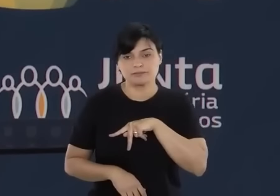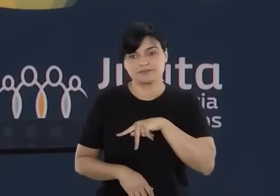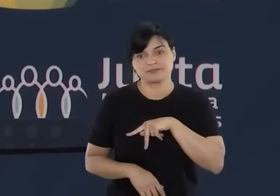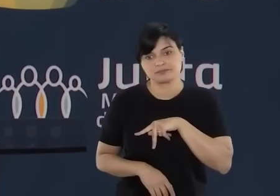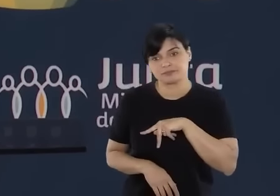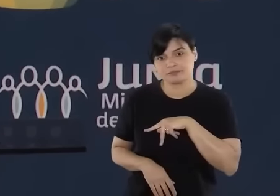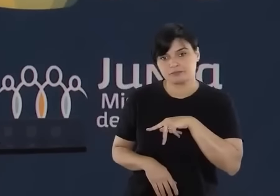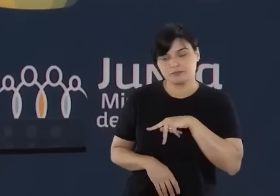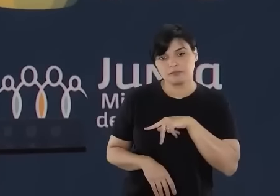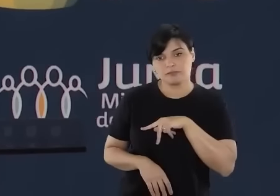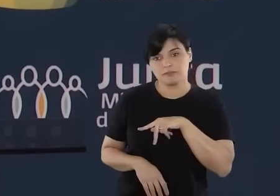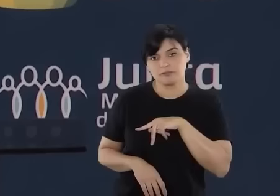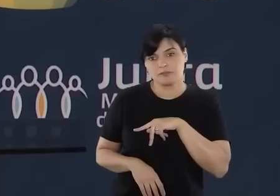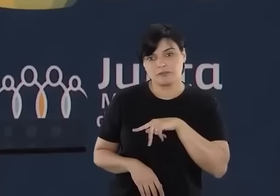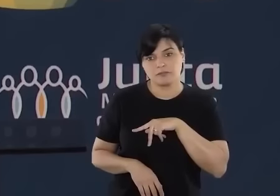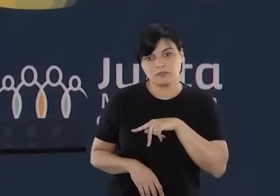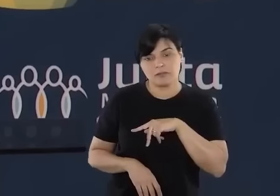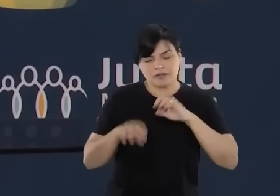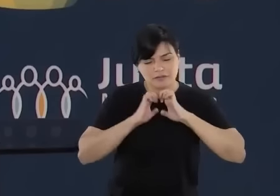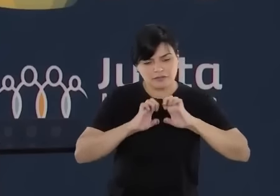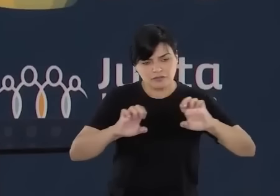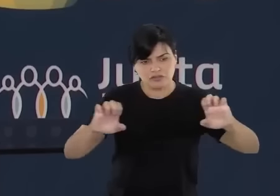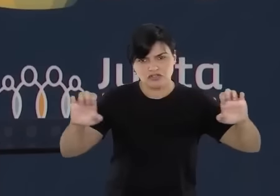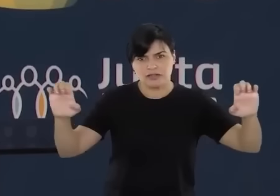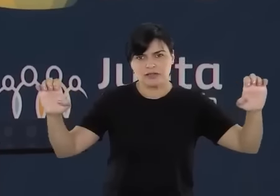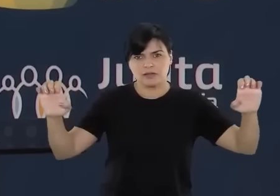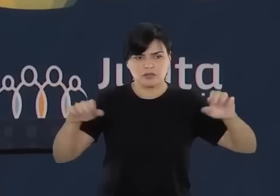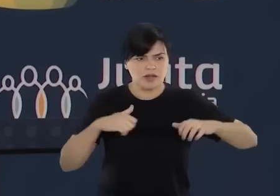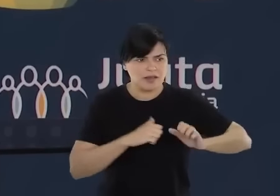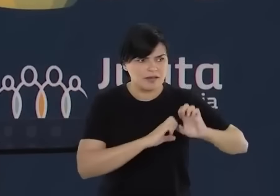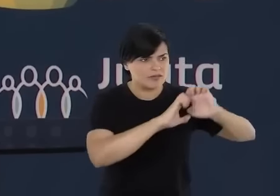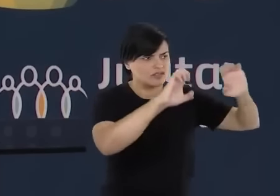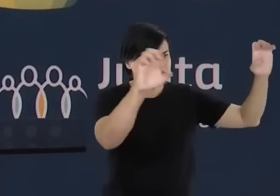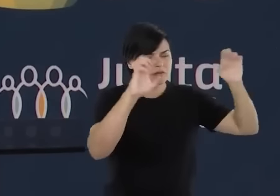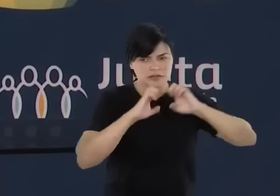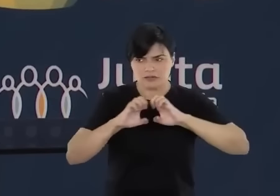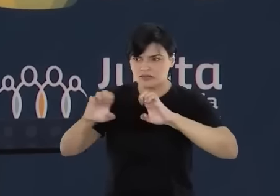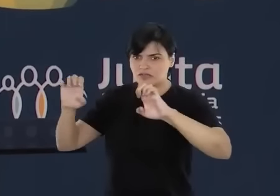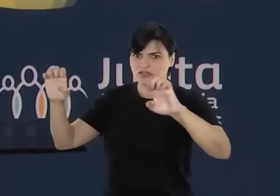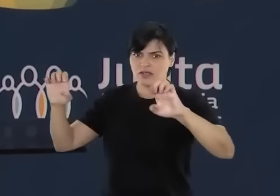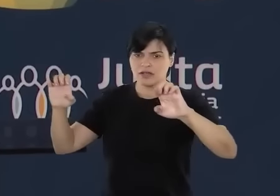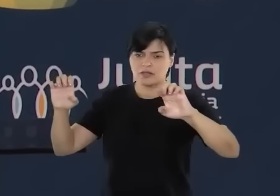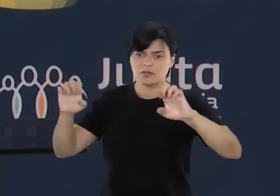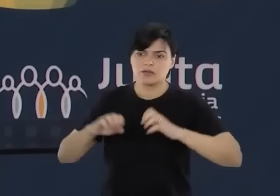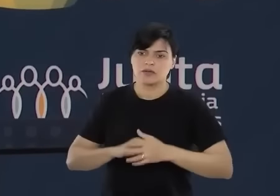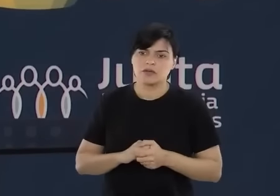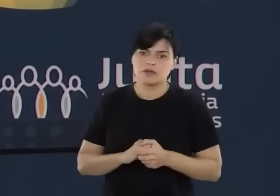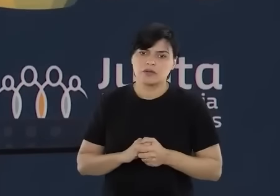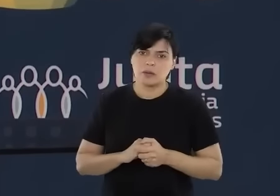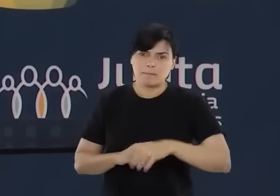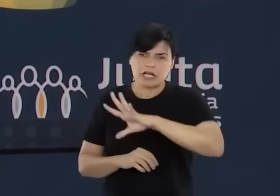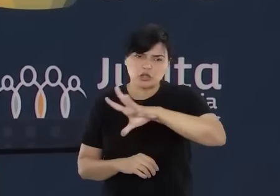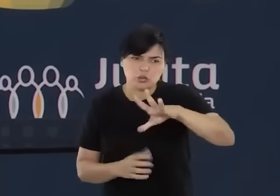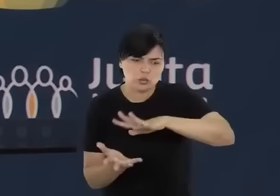desbravador do Reino de Deus o grande Bandeirante da Fé